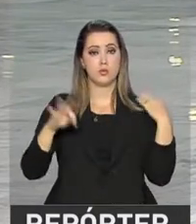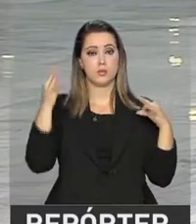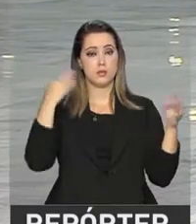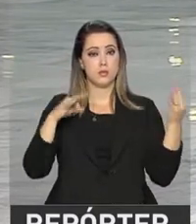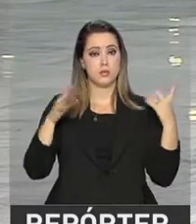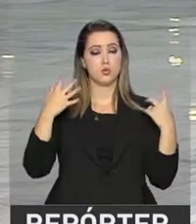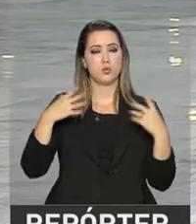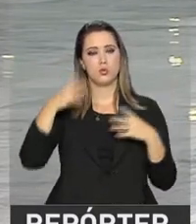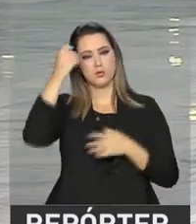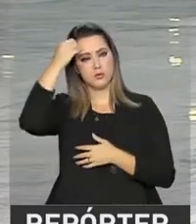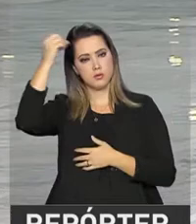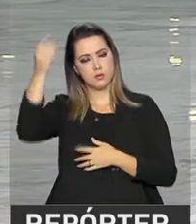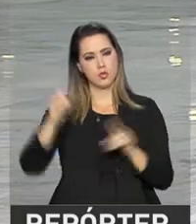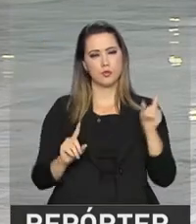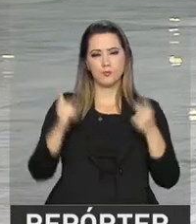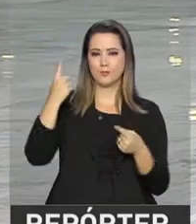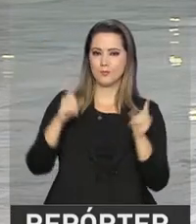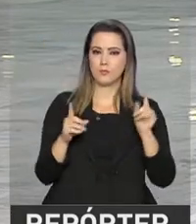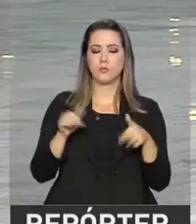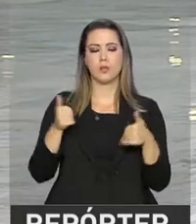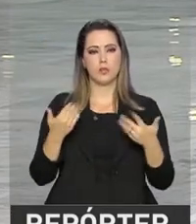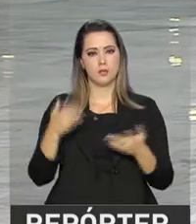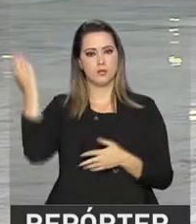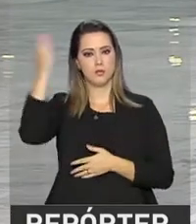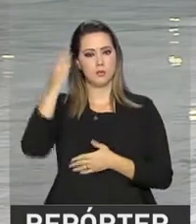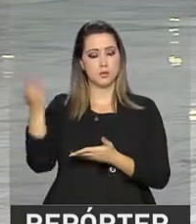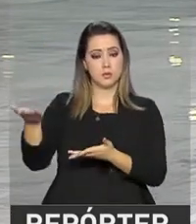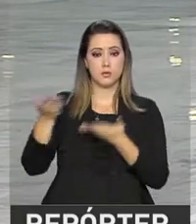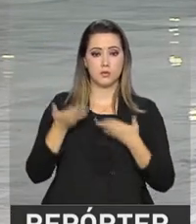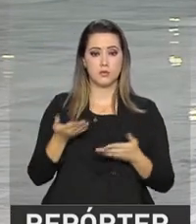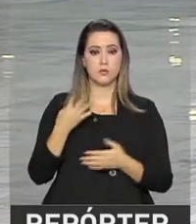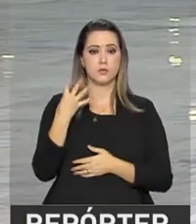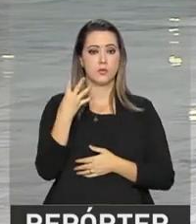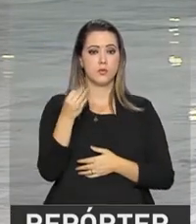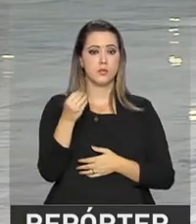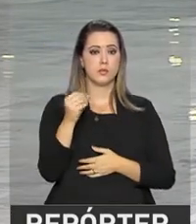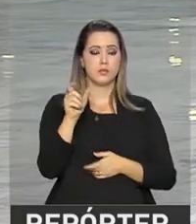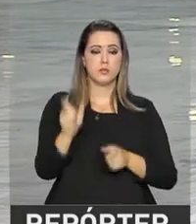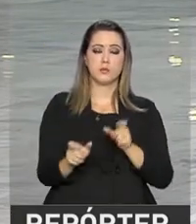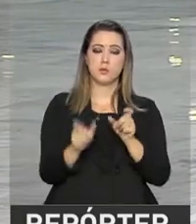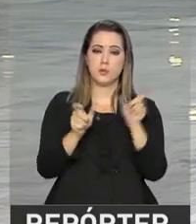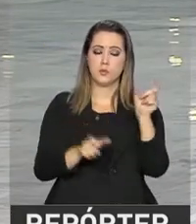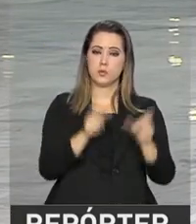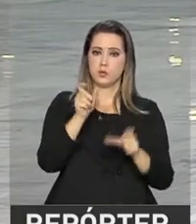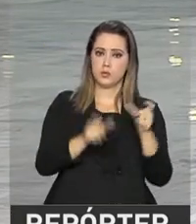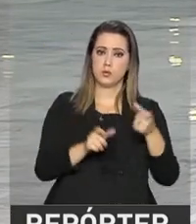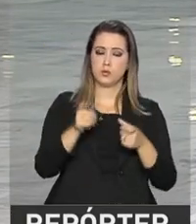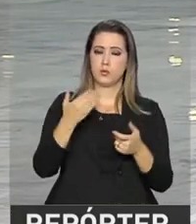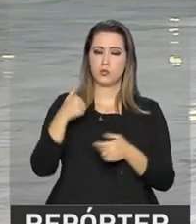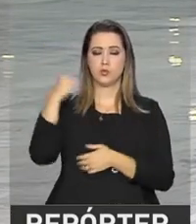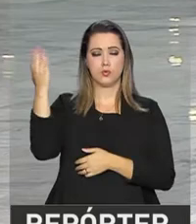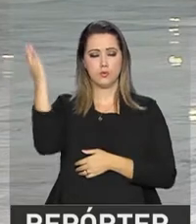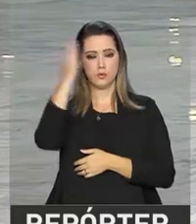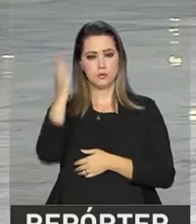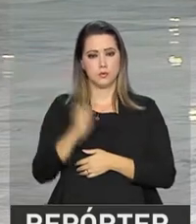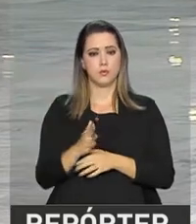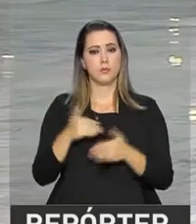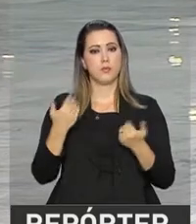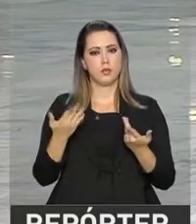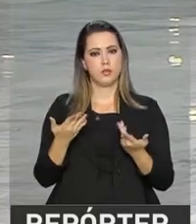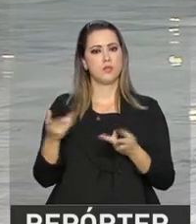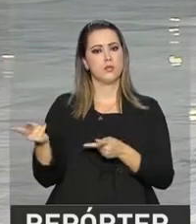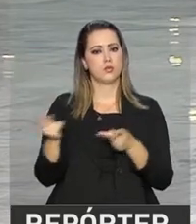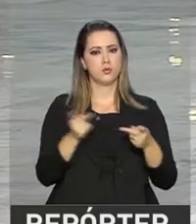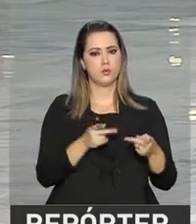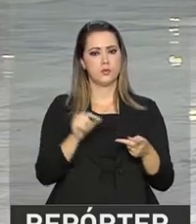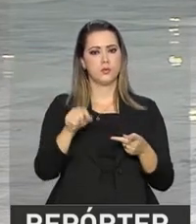durante os dias de folia e o Brasil receba 400 mil turistas estrangeiros. Tanto de países